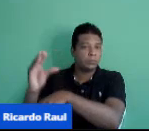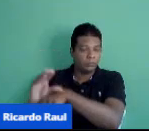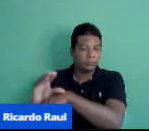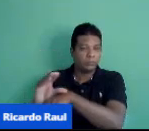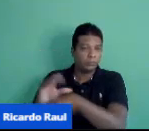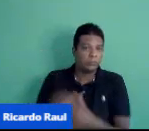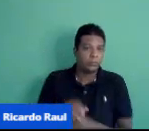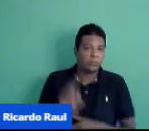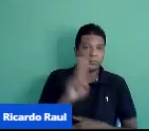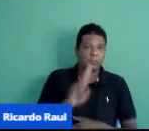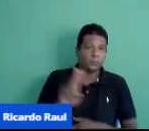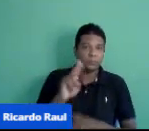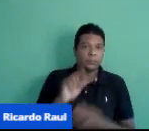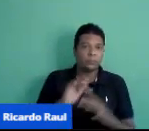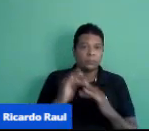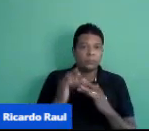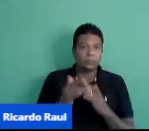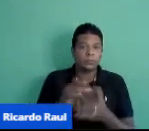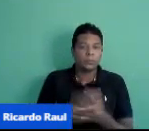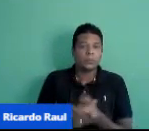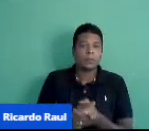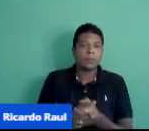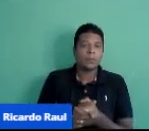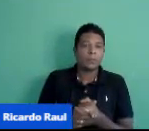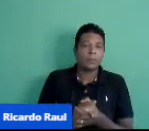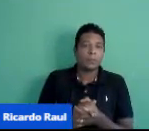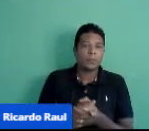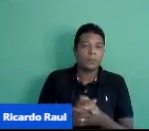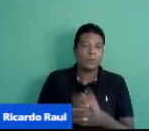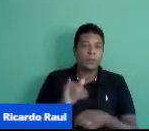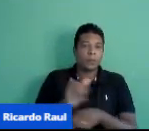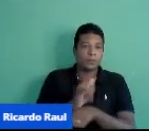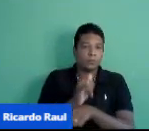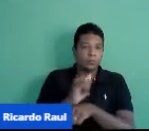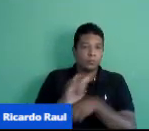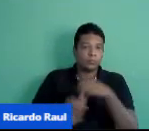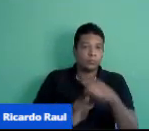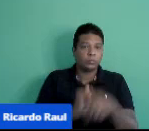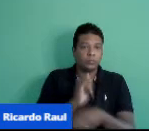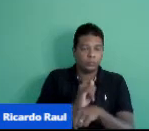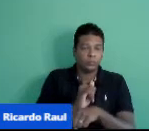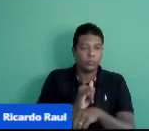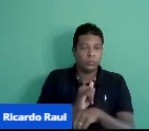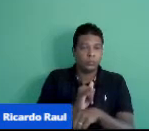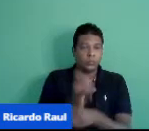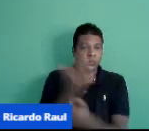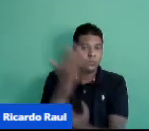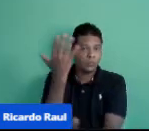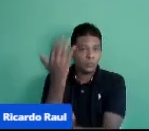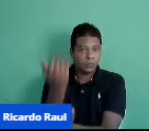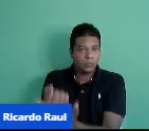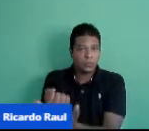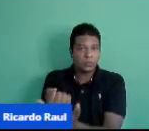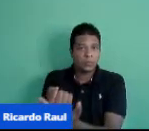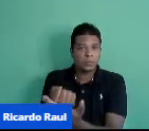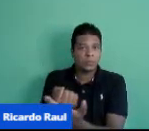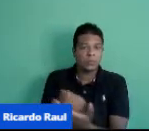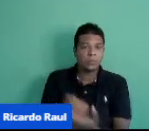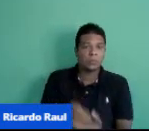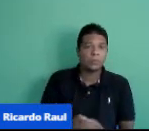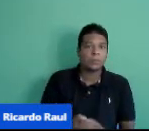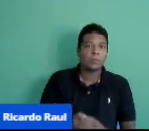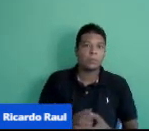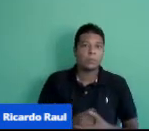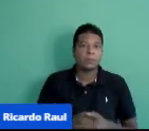ferramenta essa forma de subir para o YouTube, faço o download e compartilho o vídeo, sei lá, de